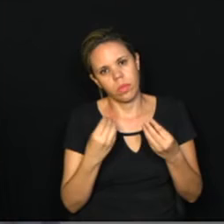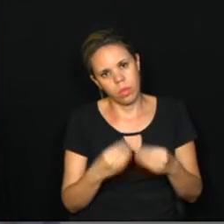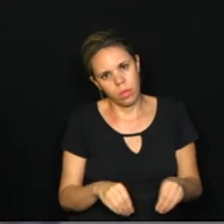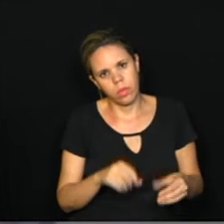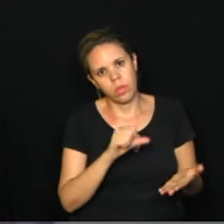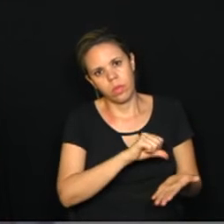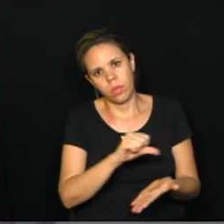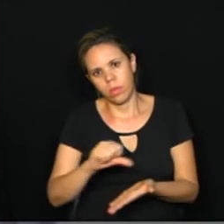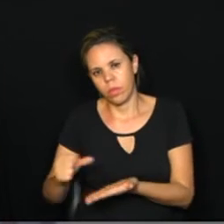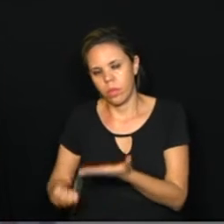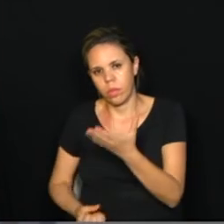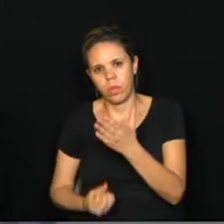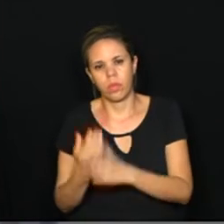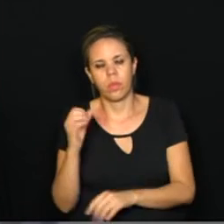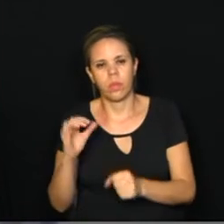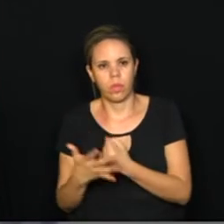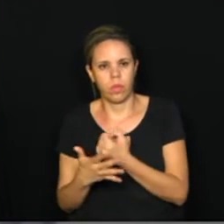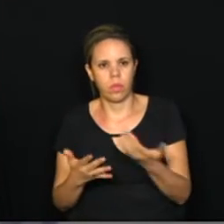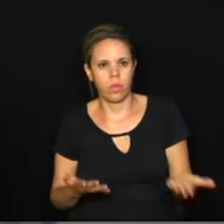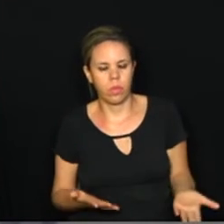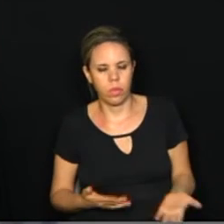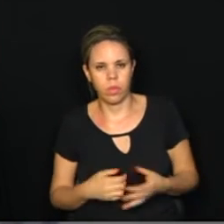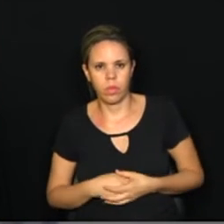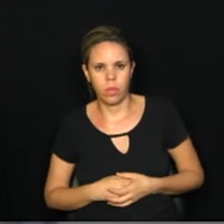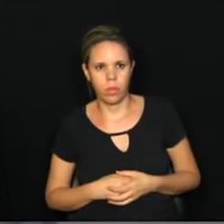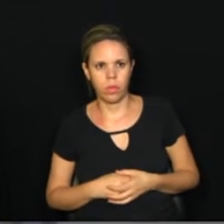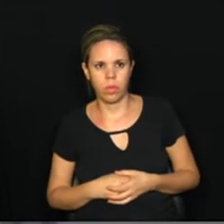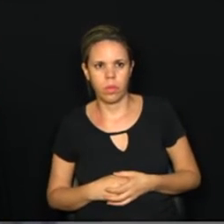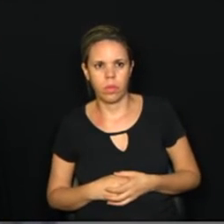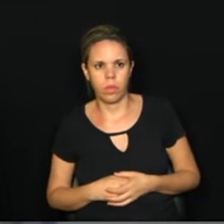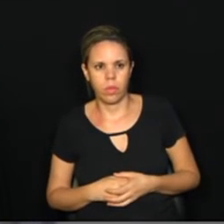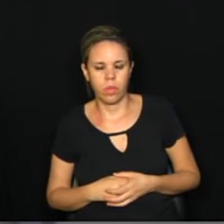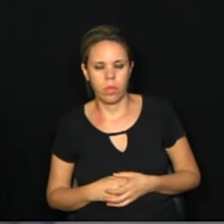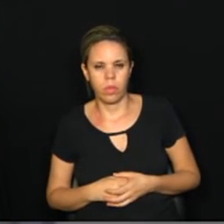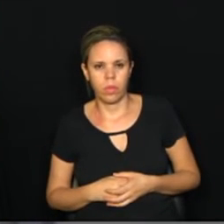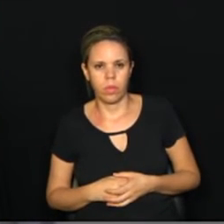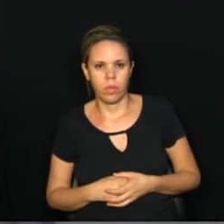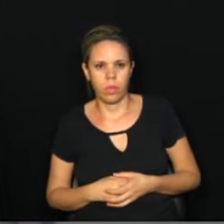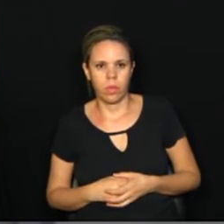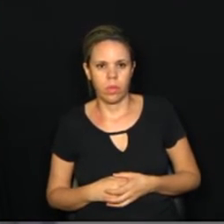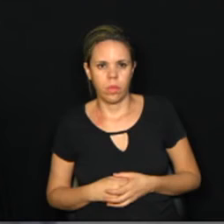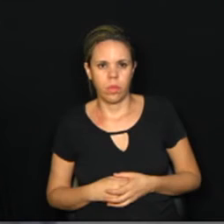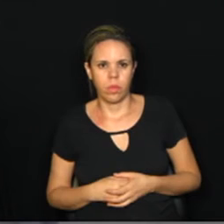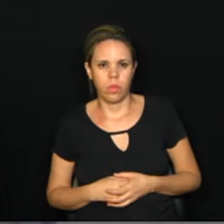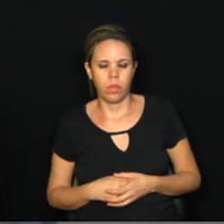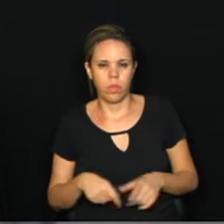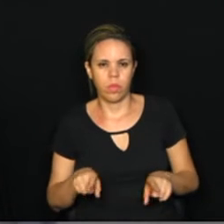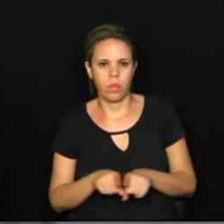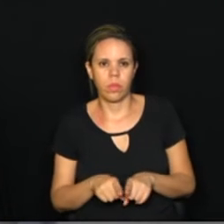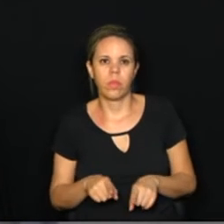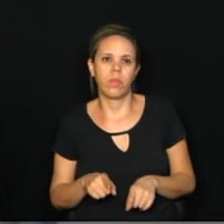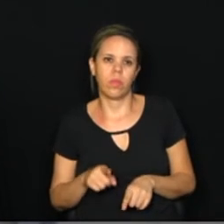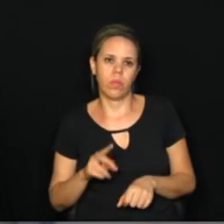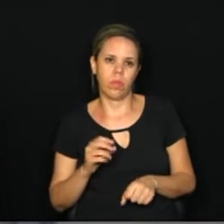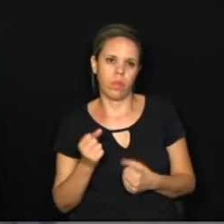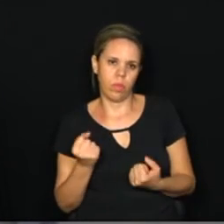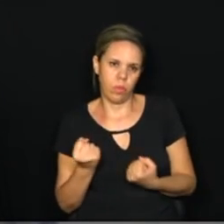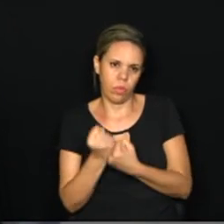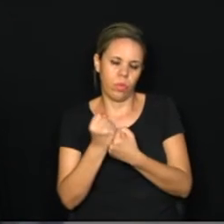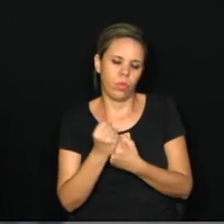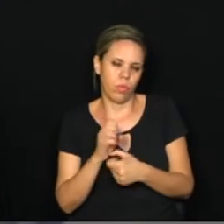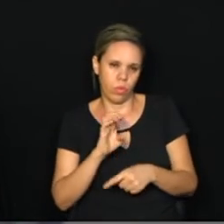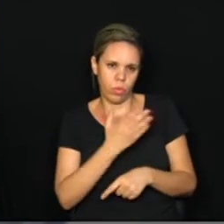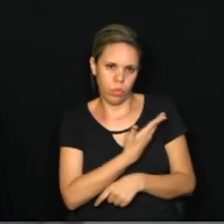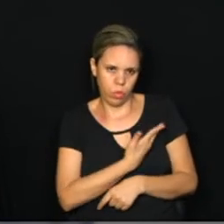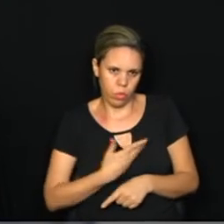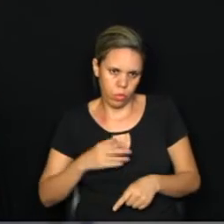região, como aconteceu com a pandemia. A pandemia, ele ficou debaixo de um guarda-chuva do Estado. O Estado decreta